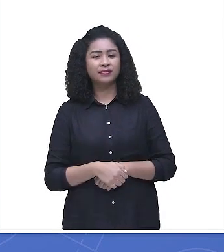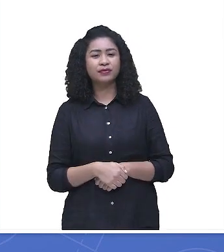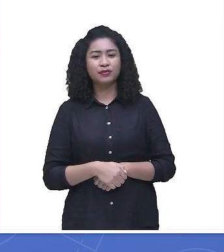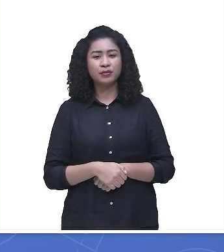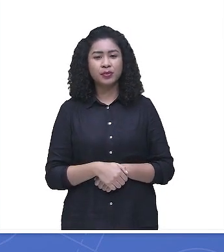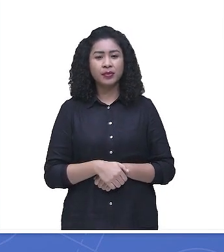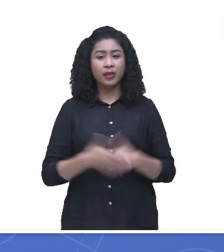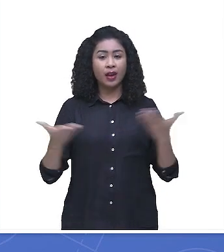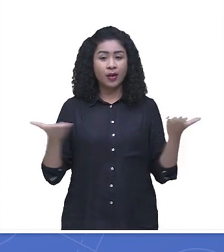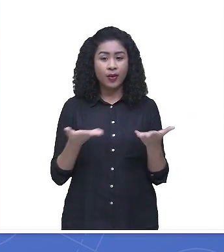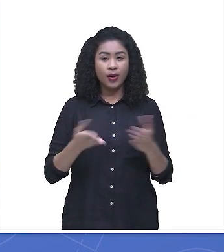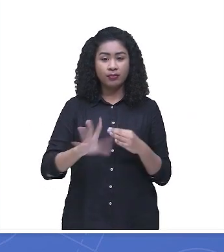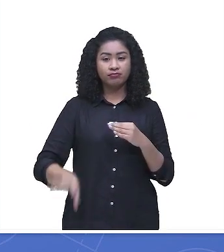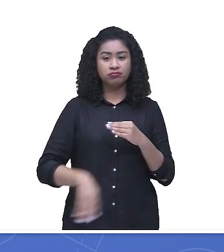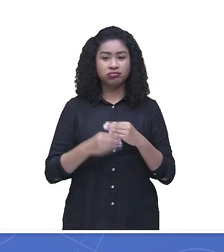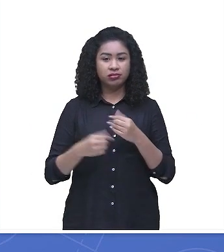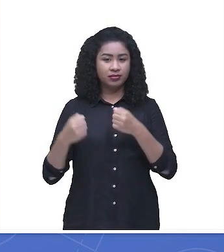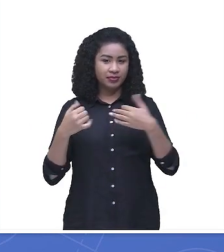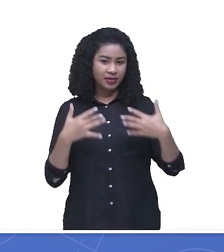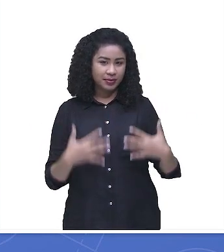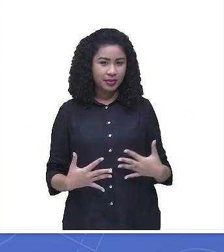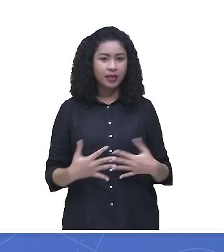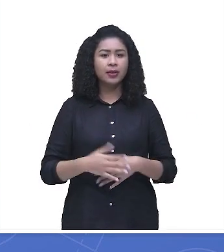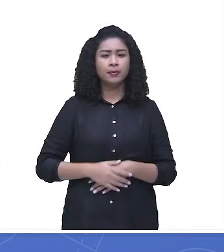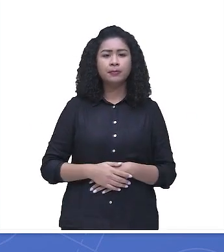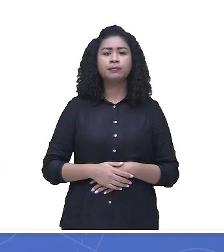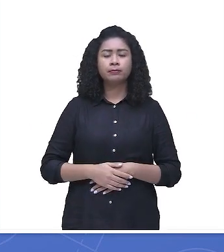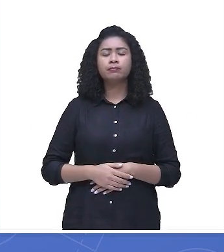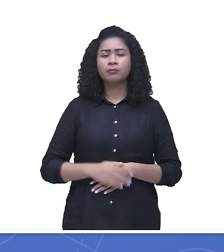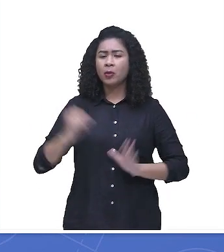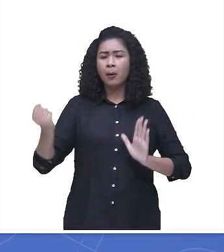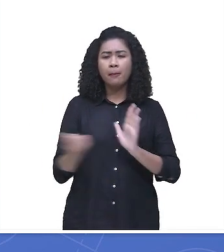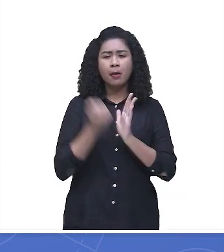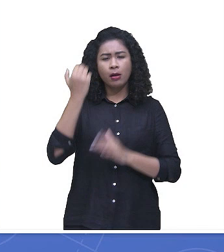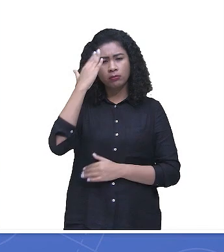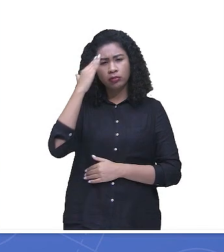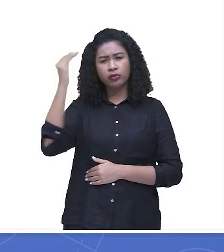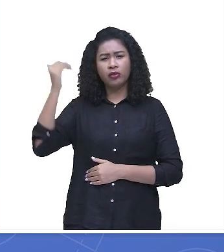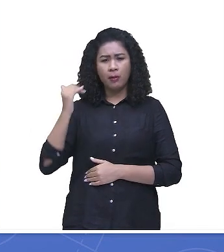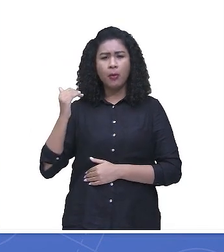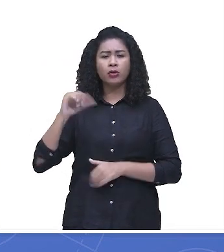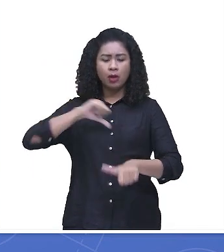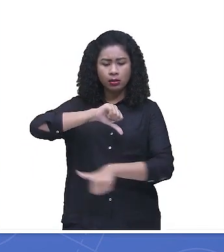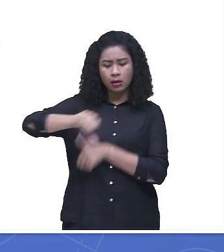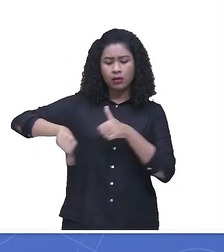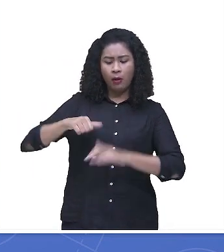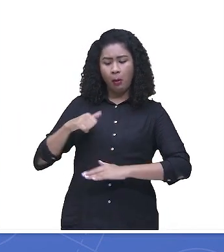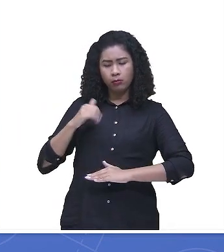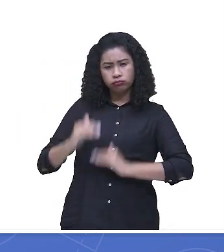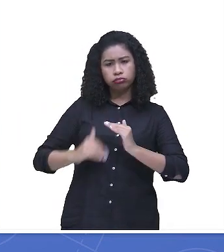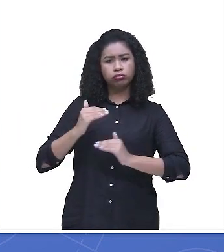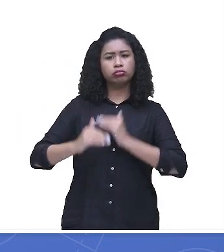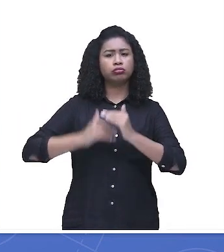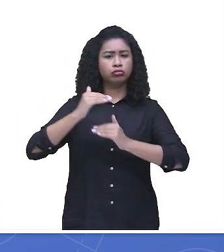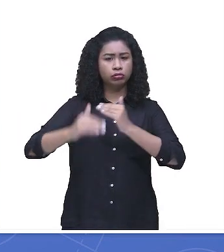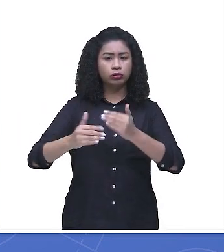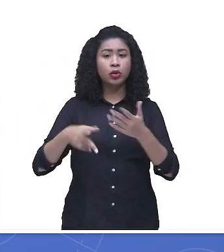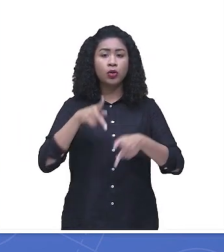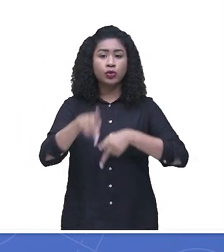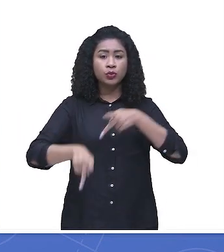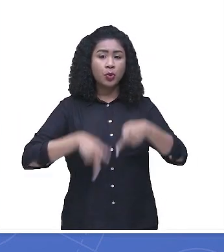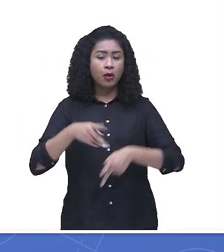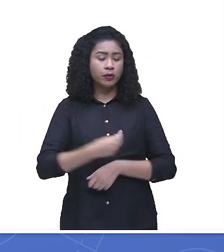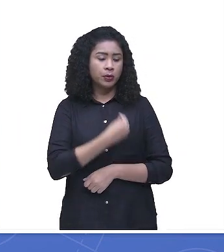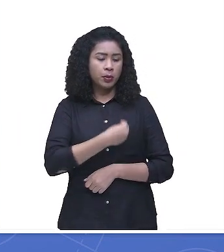nosso comentário, marcando o processo de formação que se desenrola na formação das primeiras civilizações. Os povos que habitavam a região